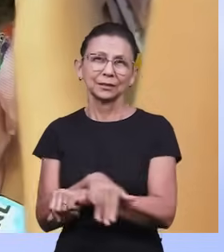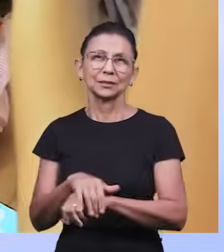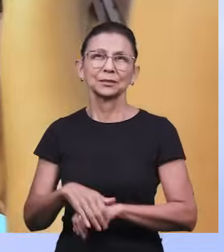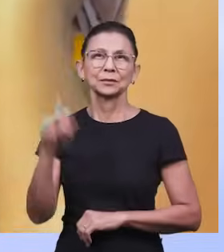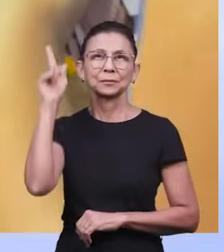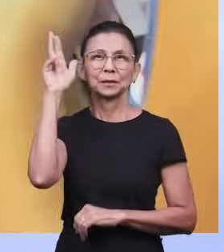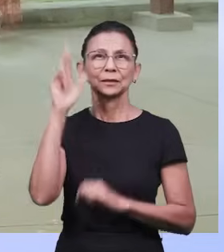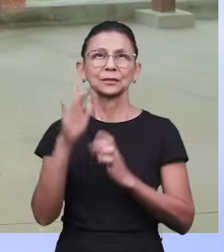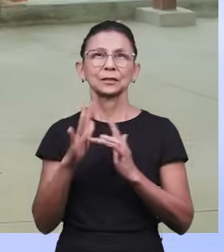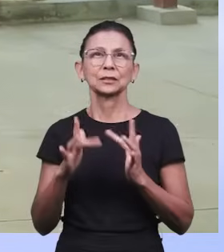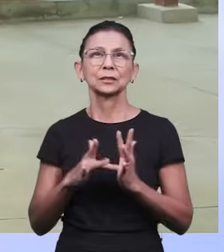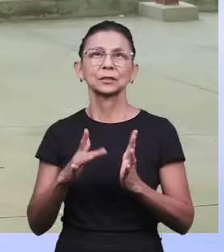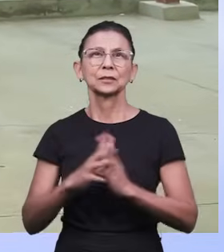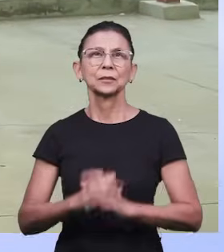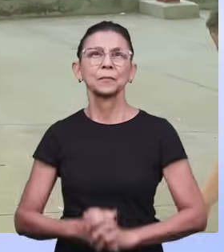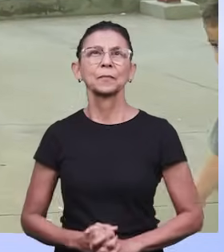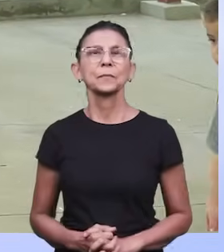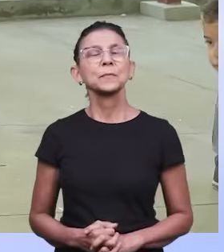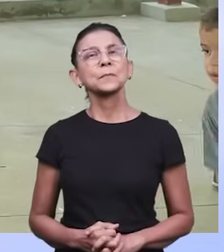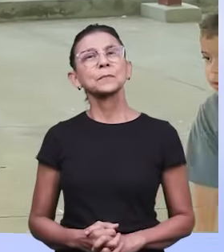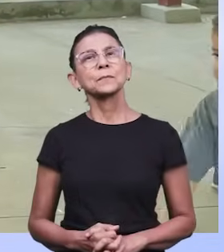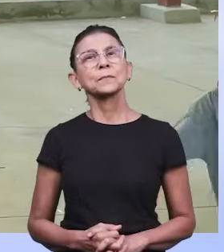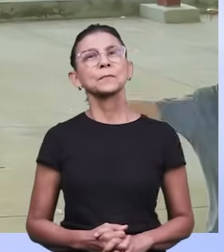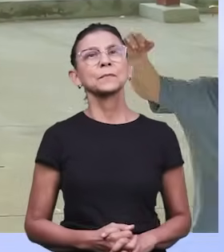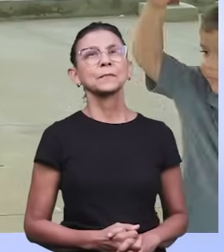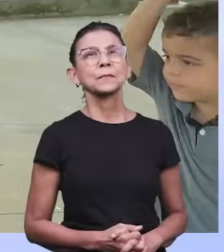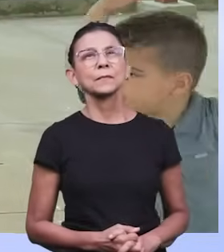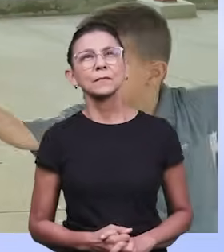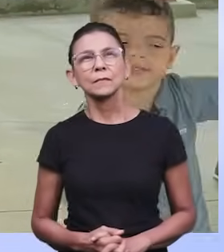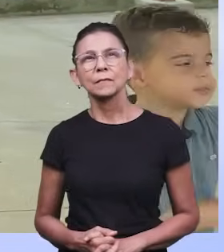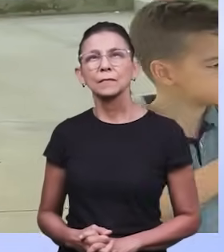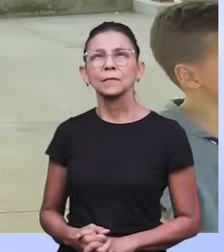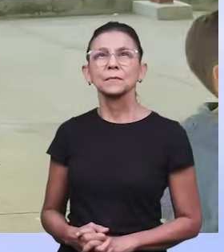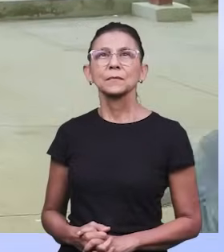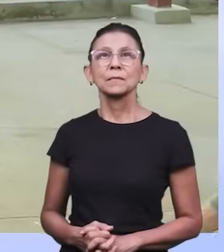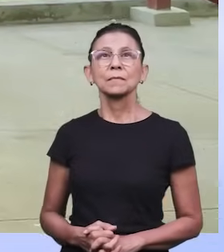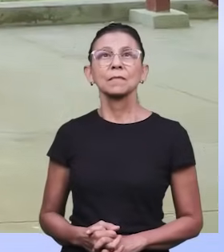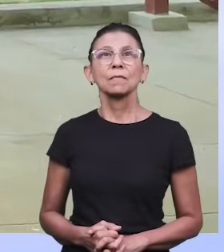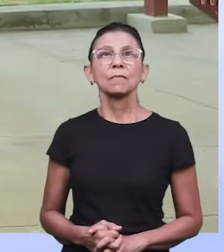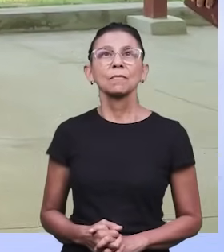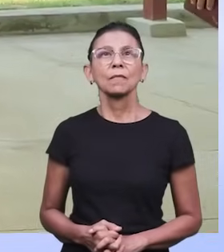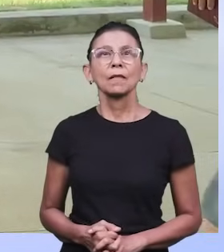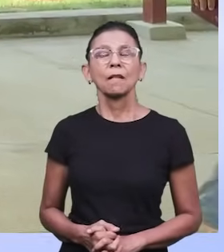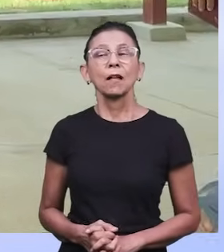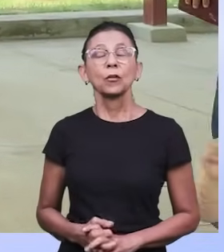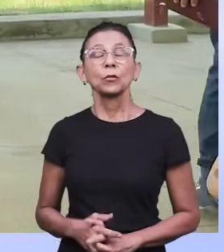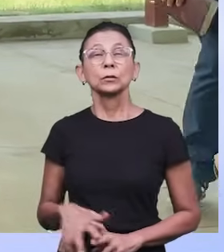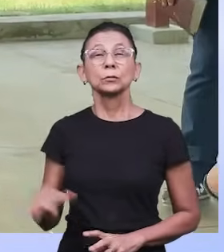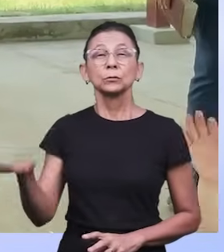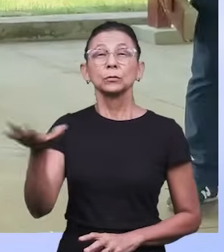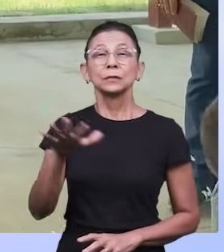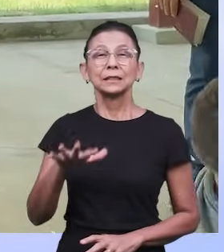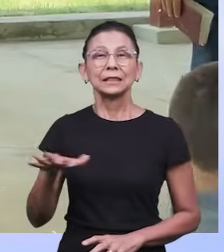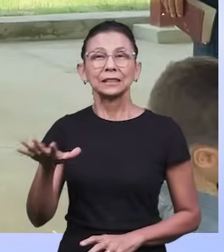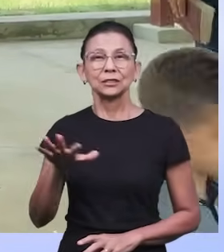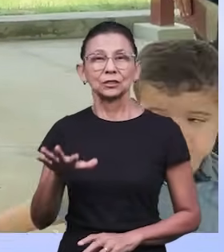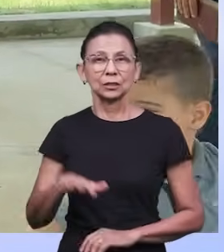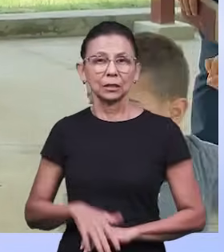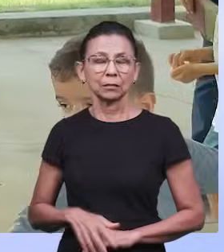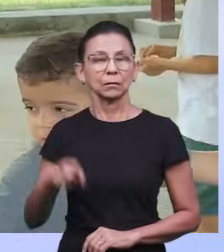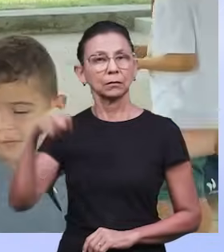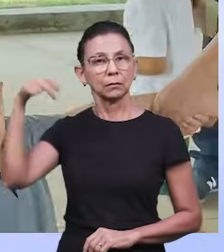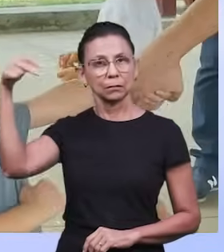paz do Senhor Jesus. Vamos agora vamos dar um giro em toda a região norte, os irmãos participaram ativamente do